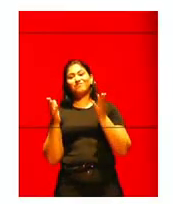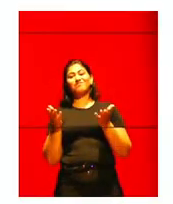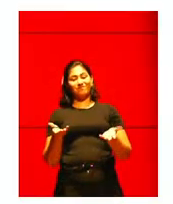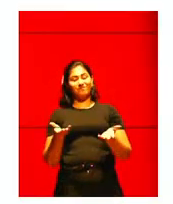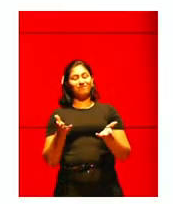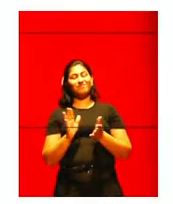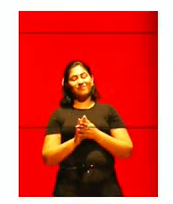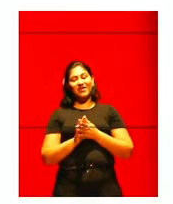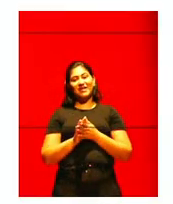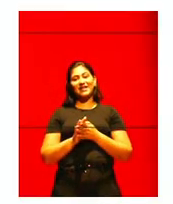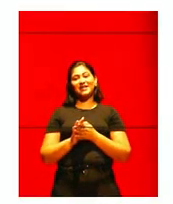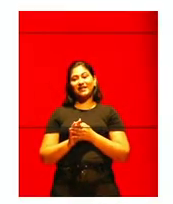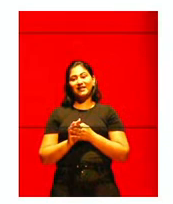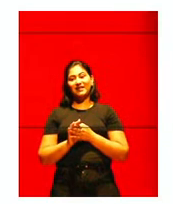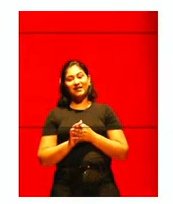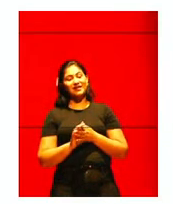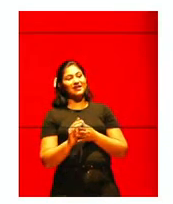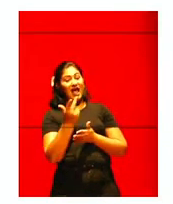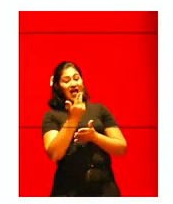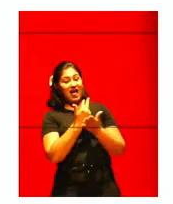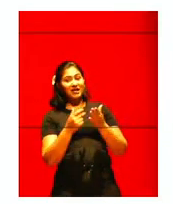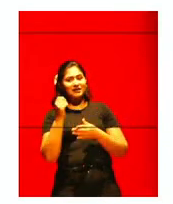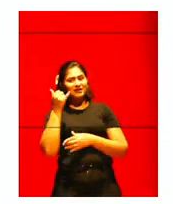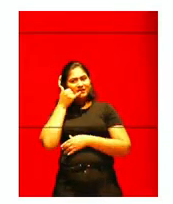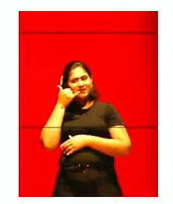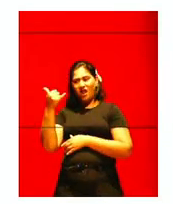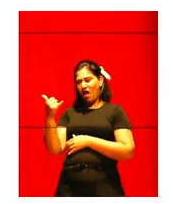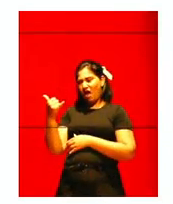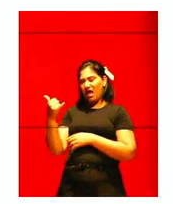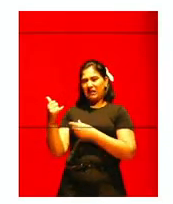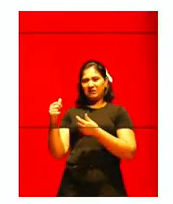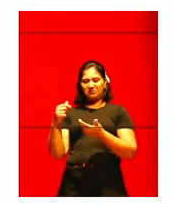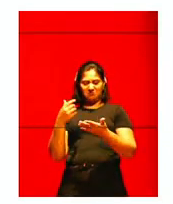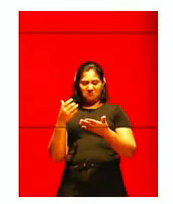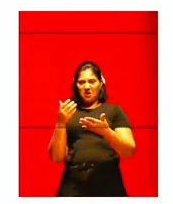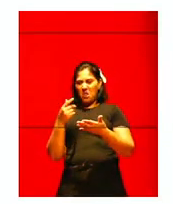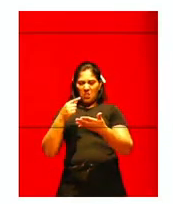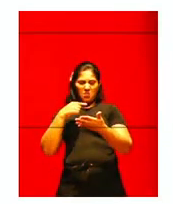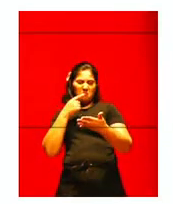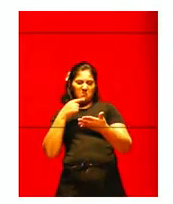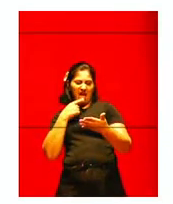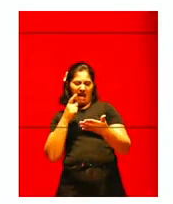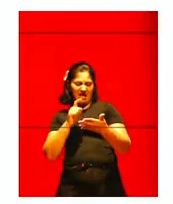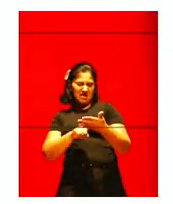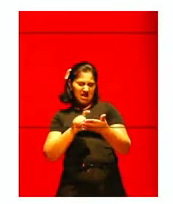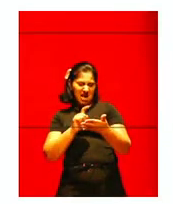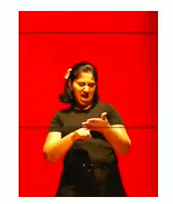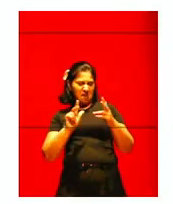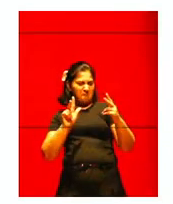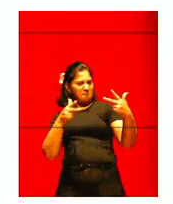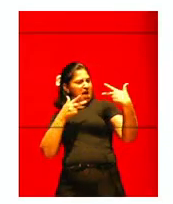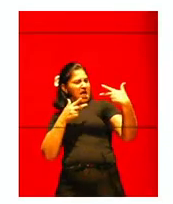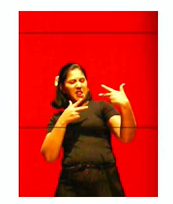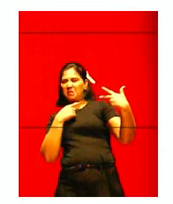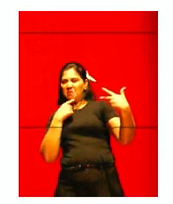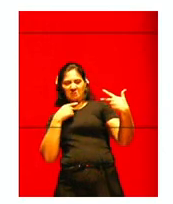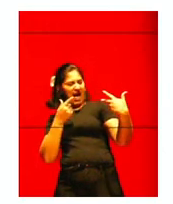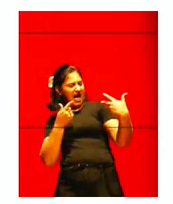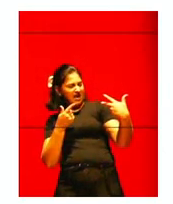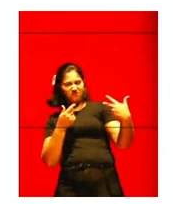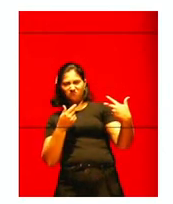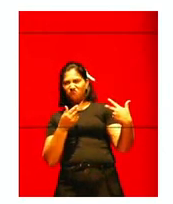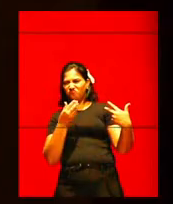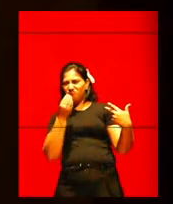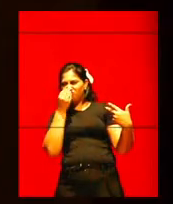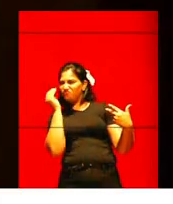ó, tecnologia. Você quer um celular que não presta? Não quer. Ah, esse aqui não, esse aqui nem tem filtro direito, não tem mais, tá